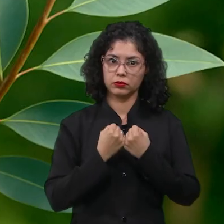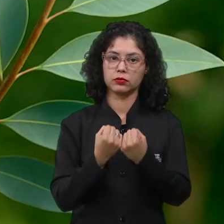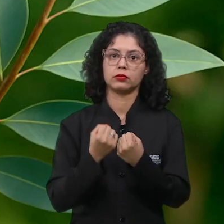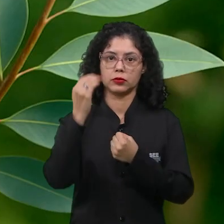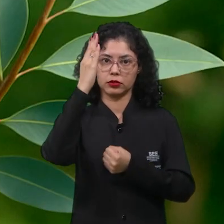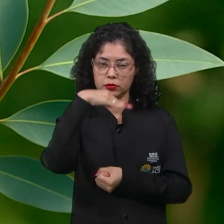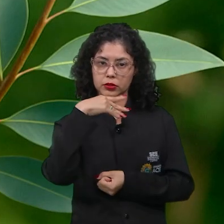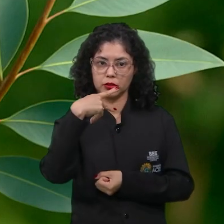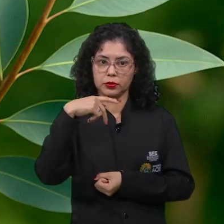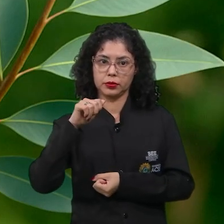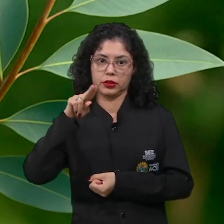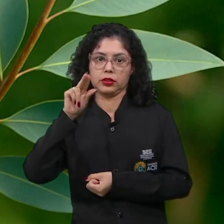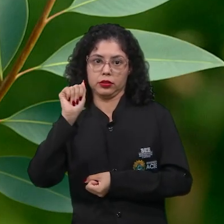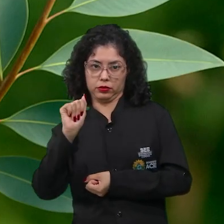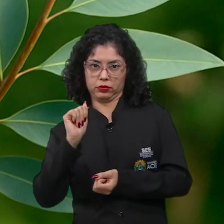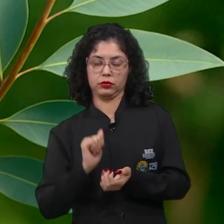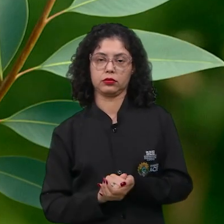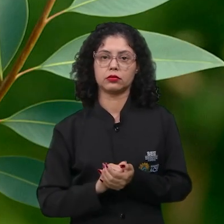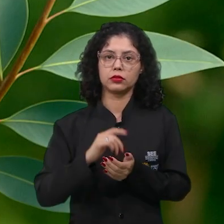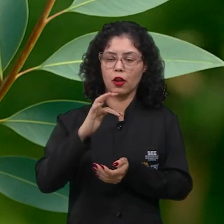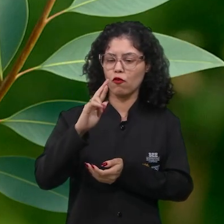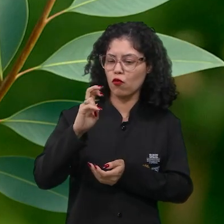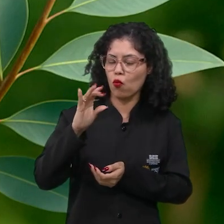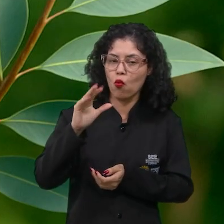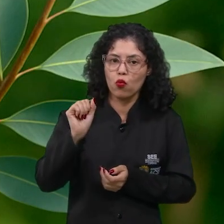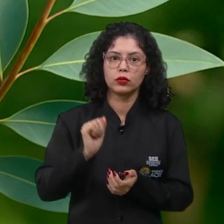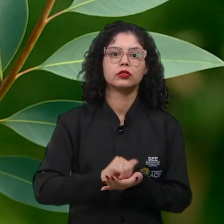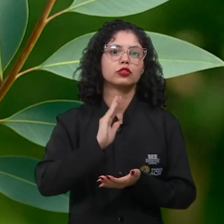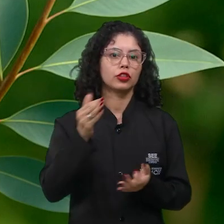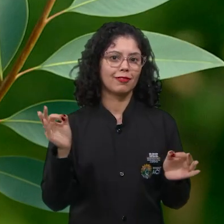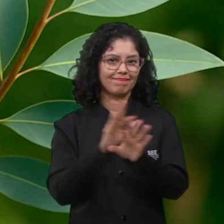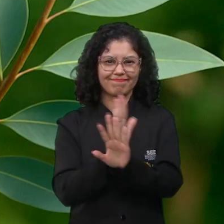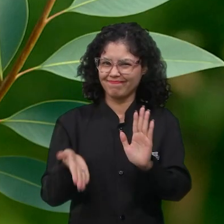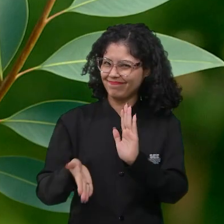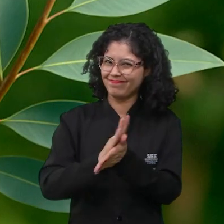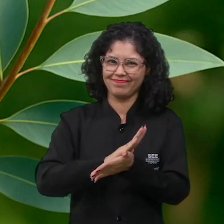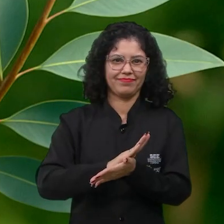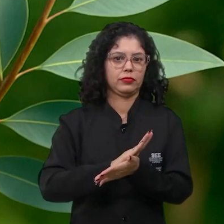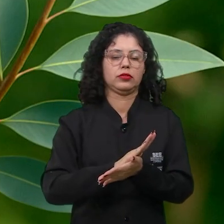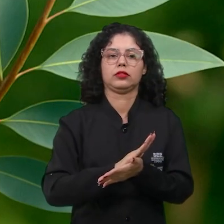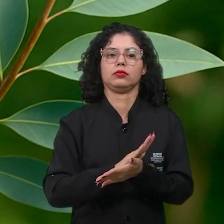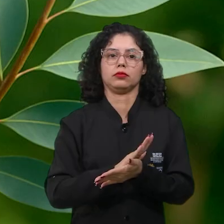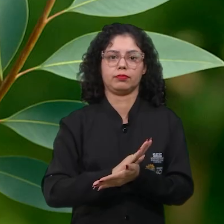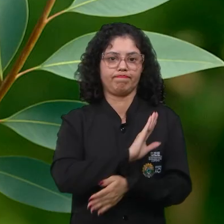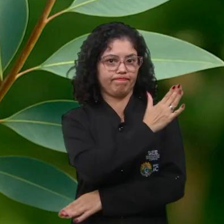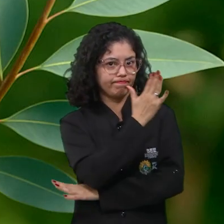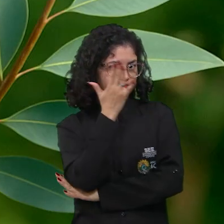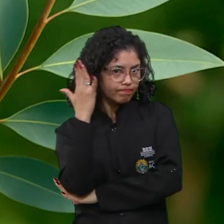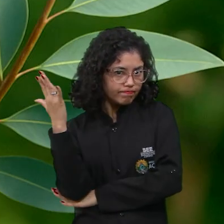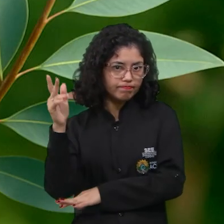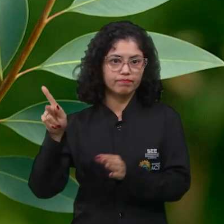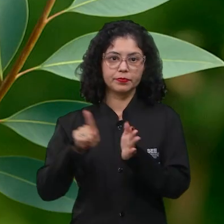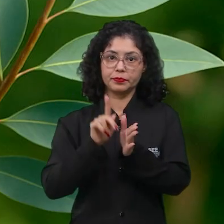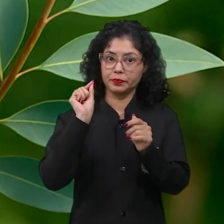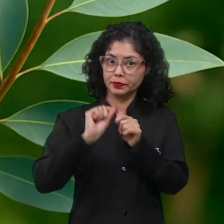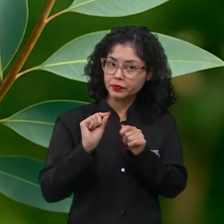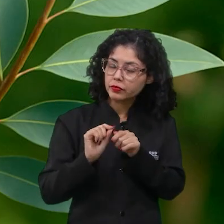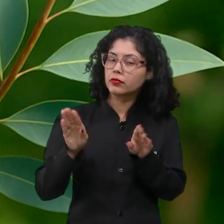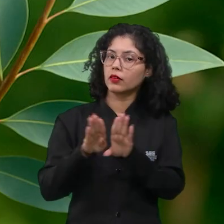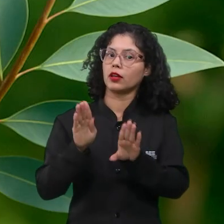mal do Panamá, uma doença fúngica que já dizimou plantações em vários países. Fazem também